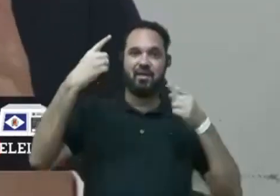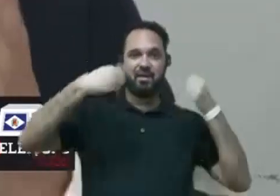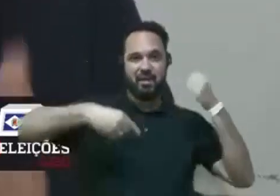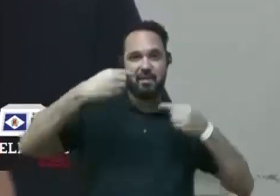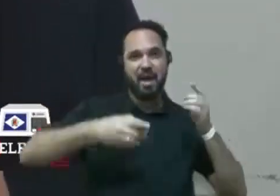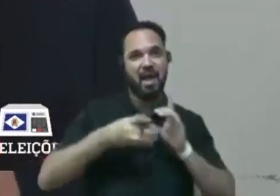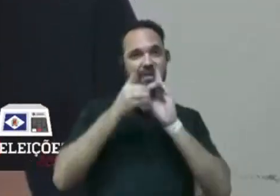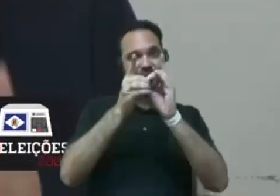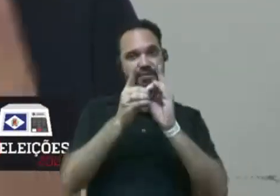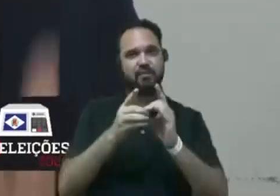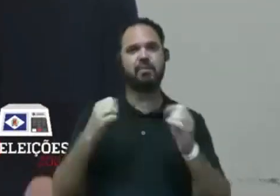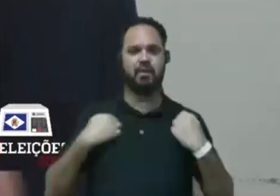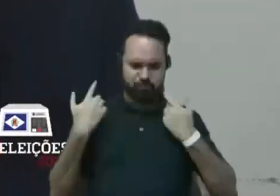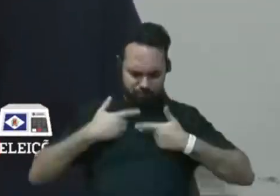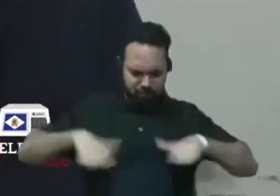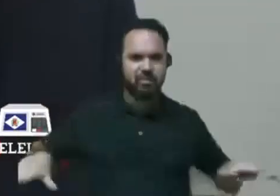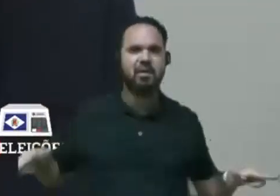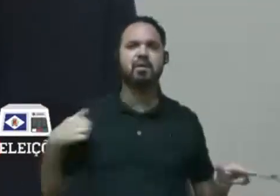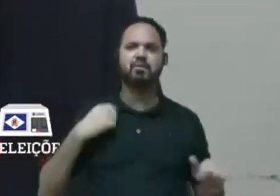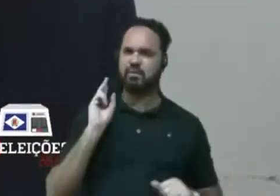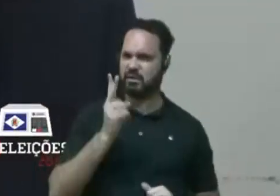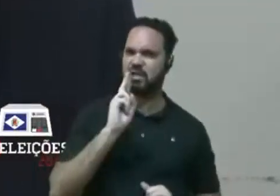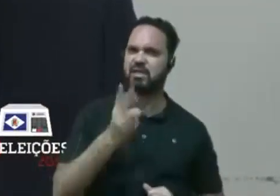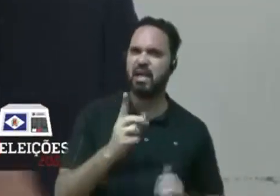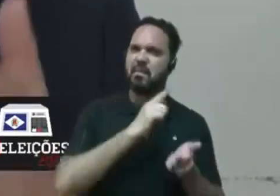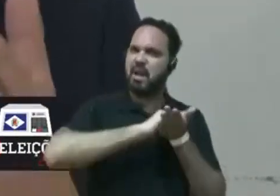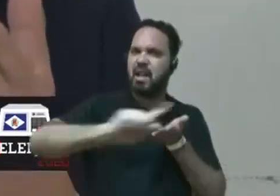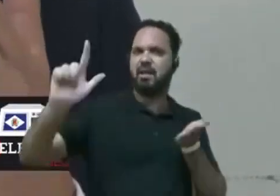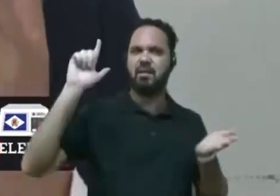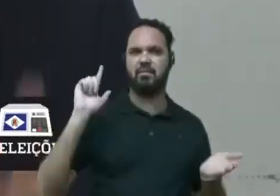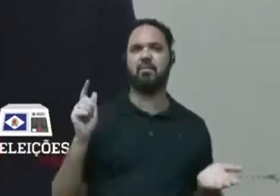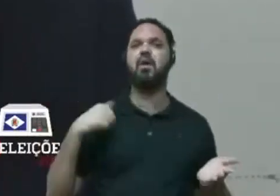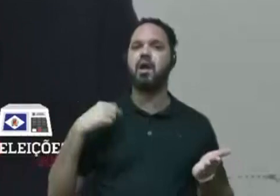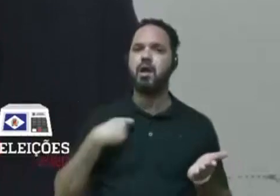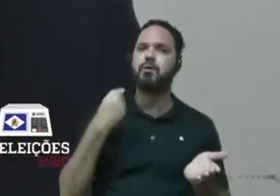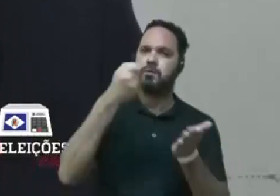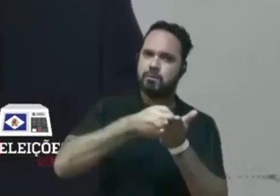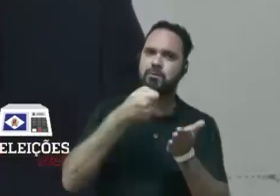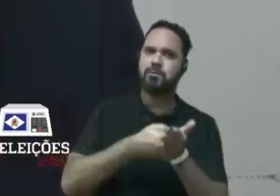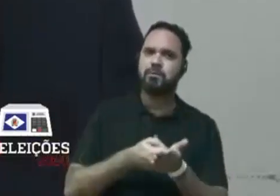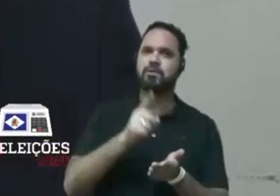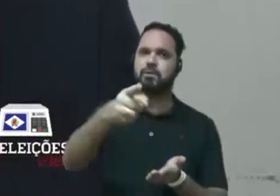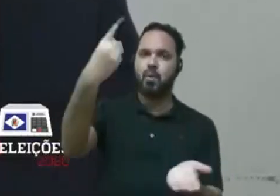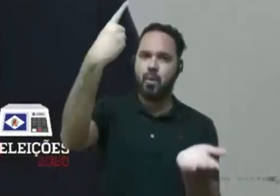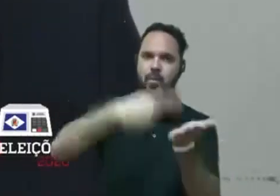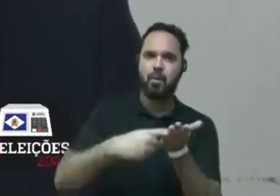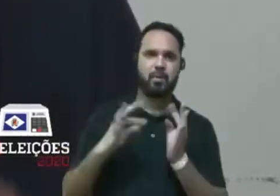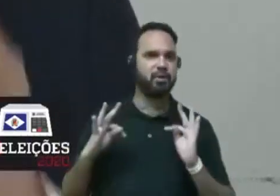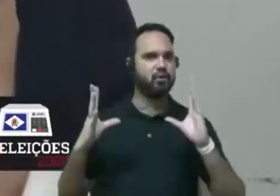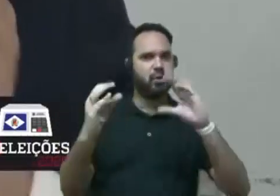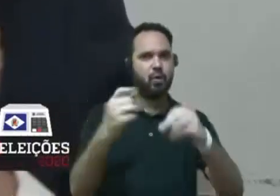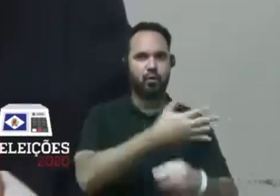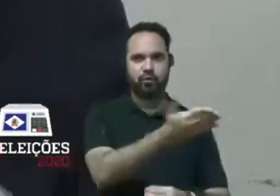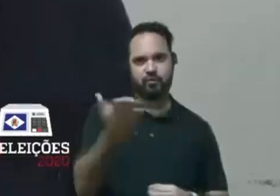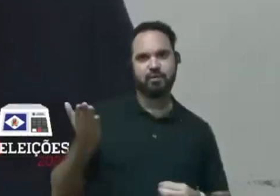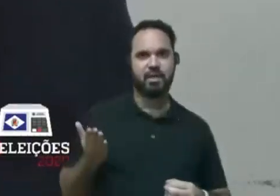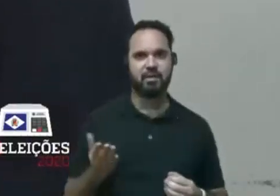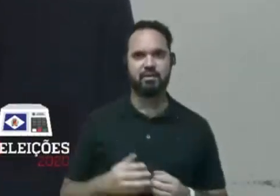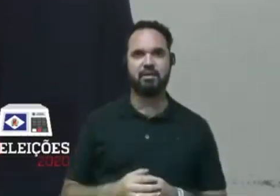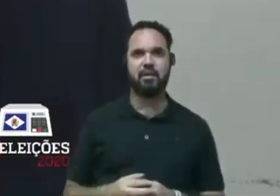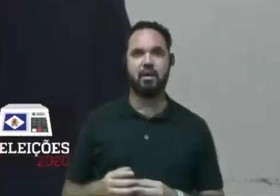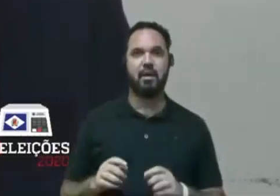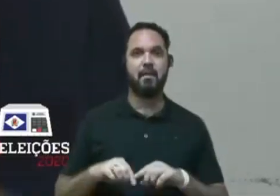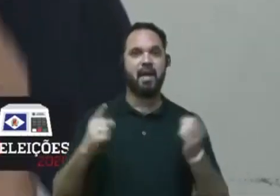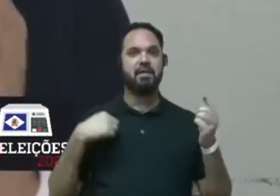ter que eu sou ficha limpa sempre fui ficha limpa e quero reafirmar meu compromisso com todos vocês mas